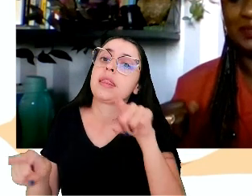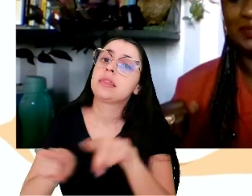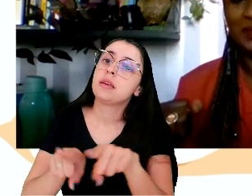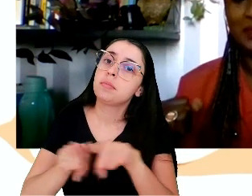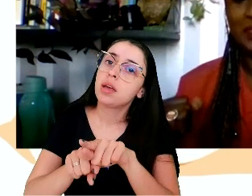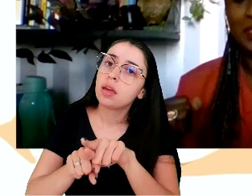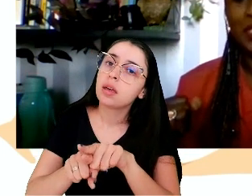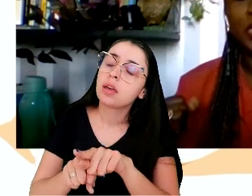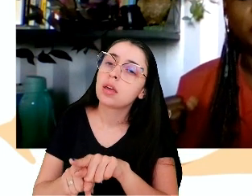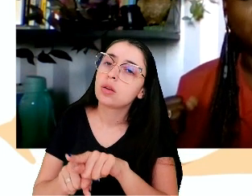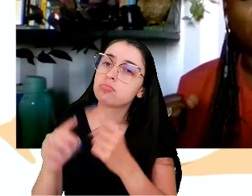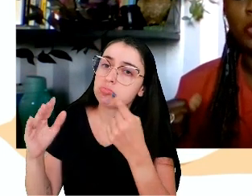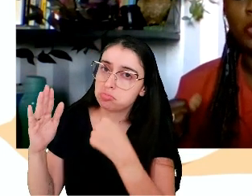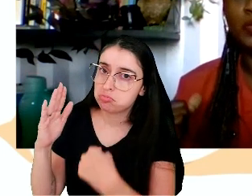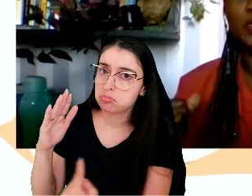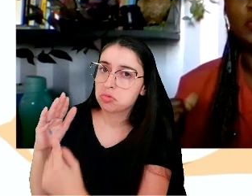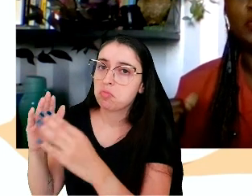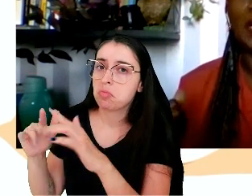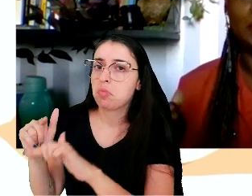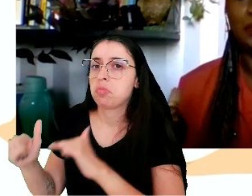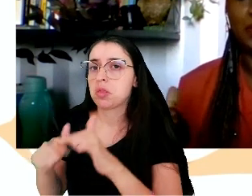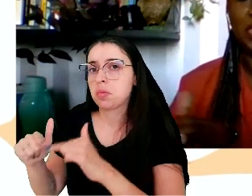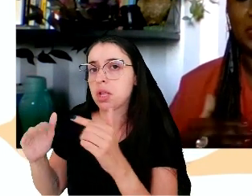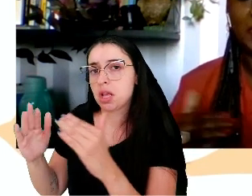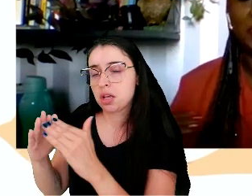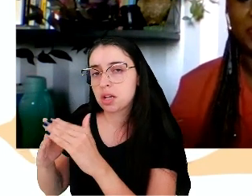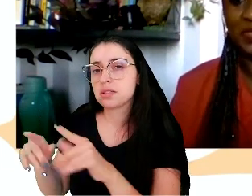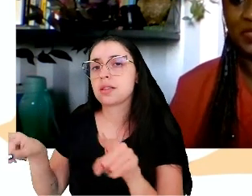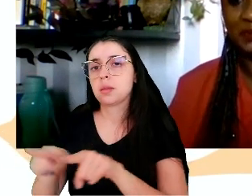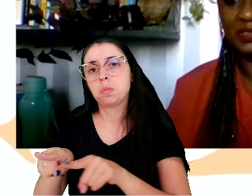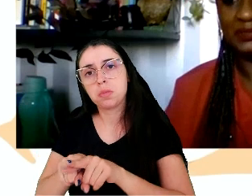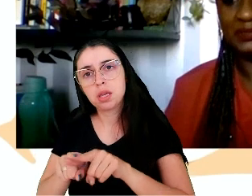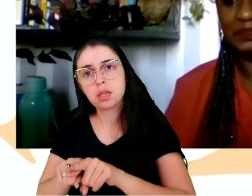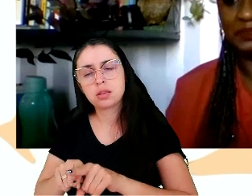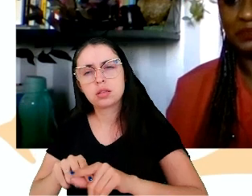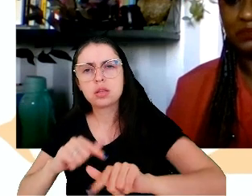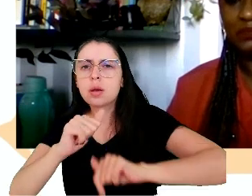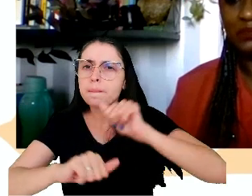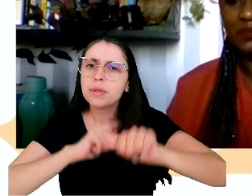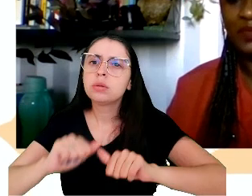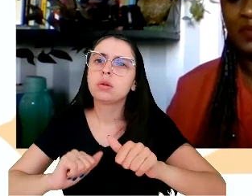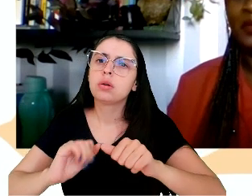de casa. E isso ficou muito desnudado durante esse período de pandemia.